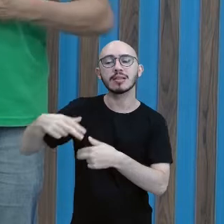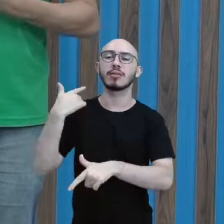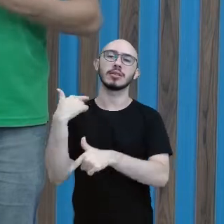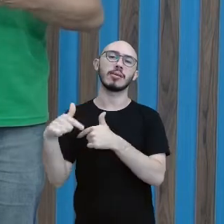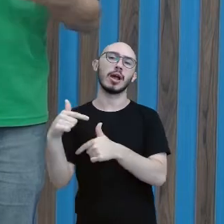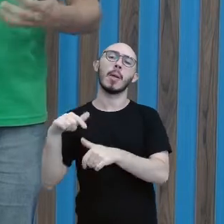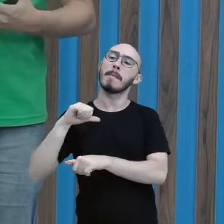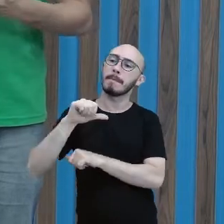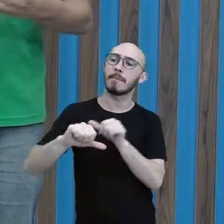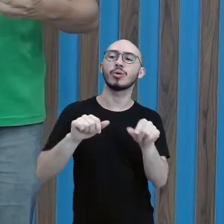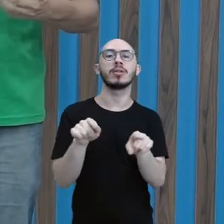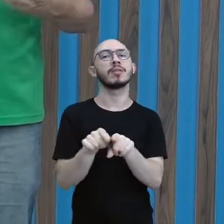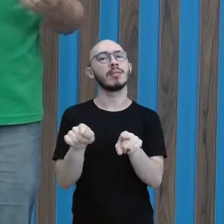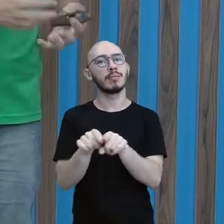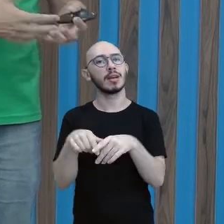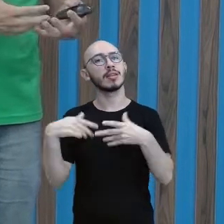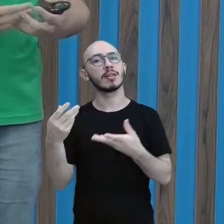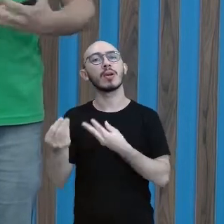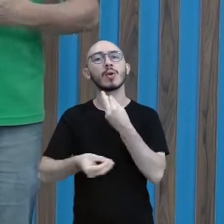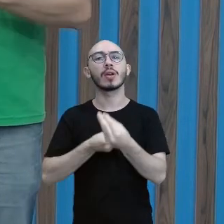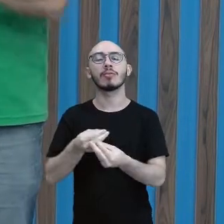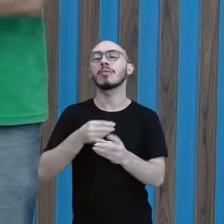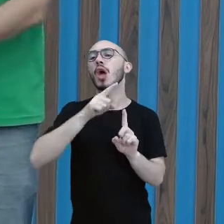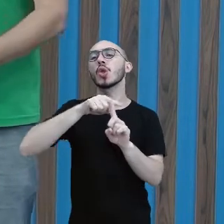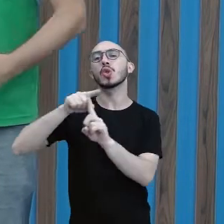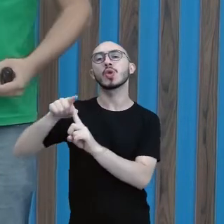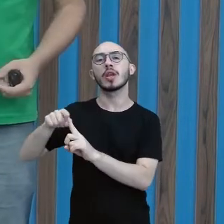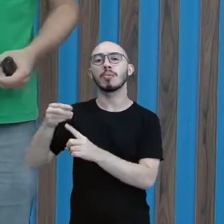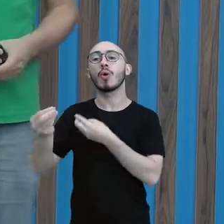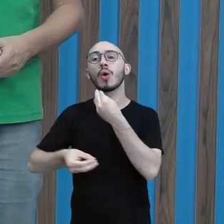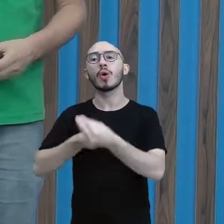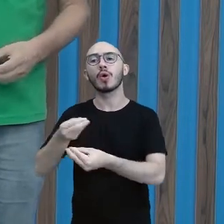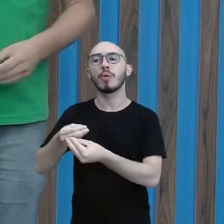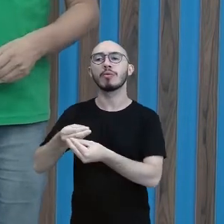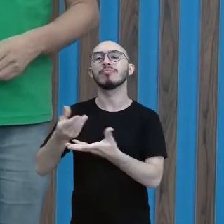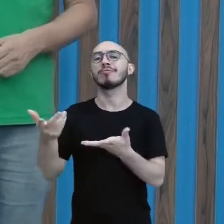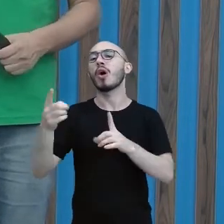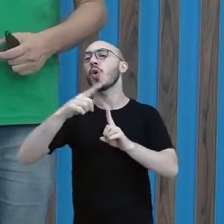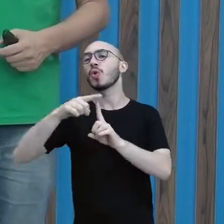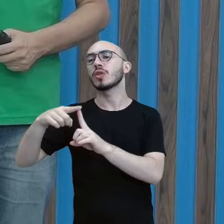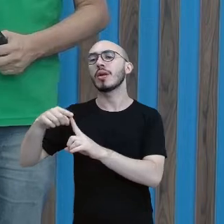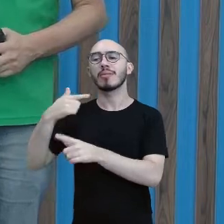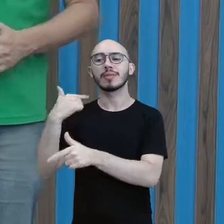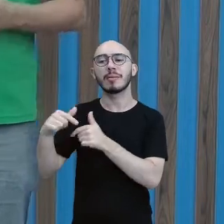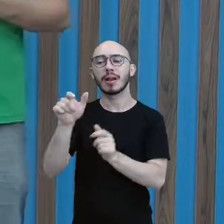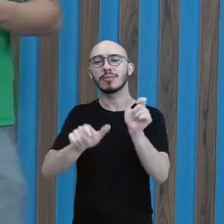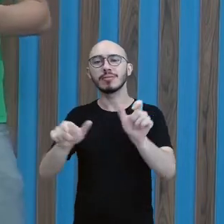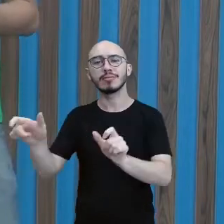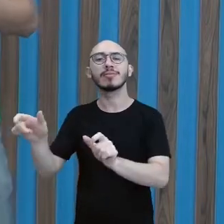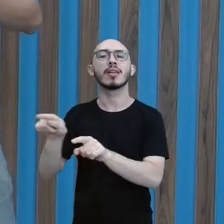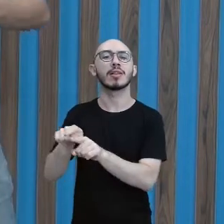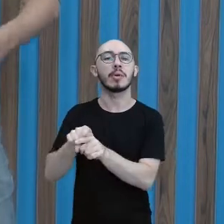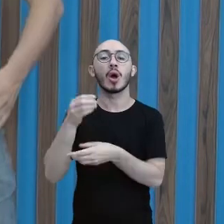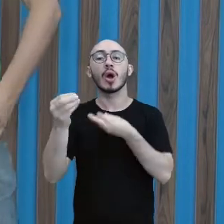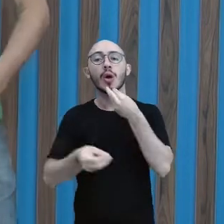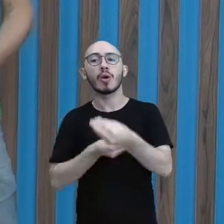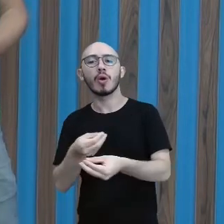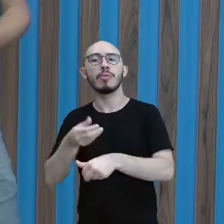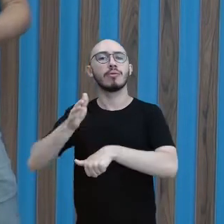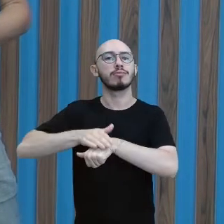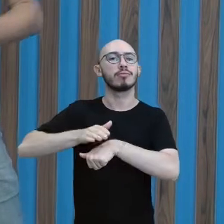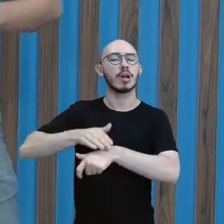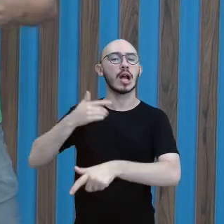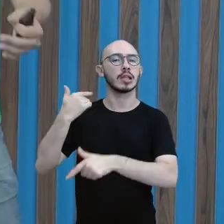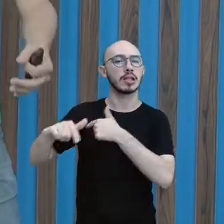né? A configuração, né, dos próprios trabalhadores e como eles atuam, né? A gente viu nas últimas aulas, por exemplo, a tecnologia